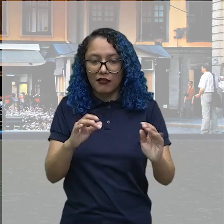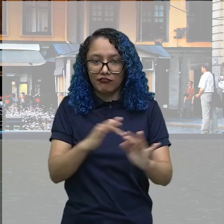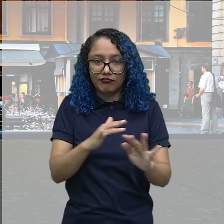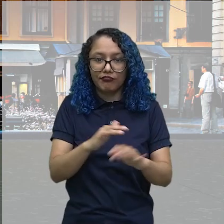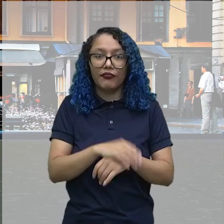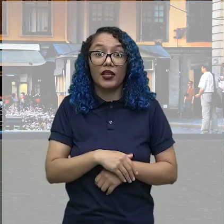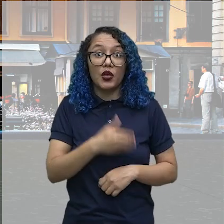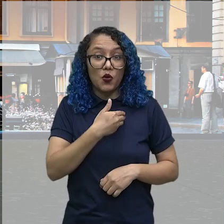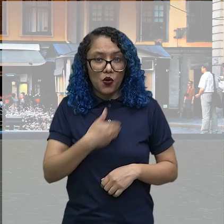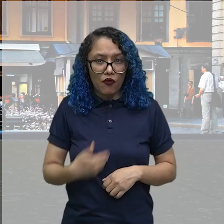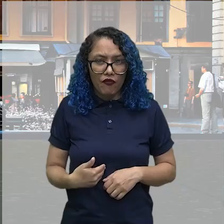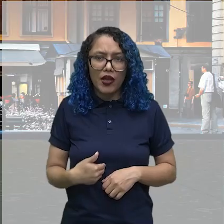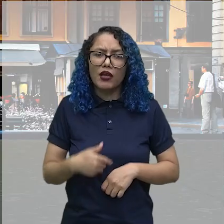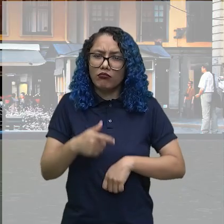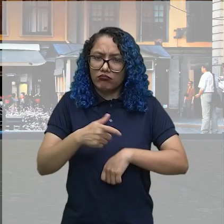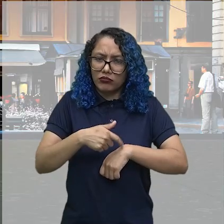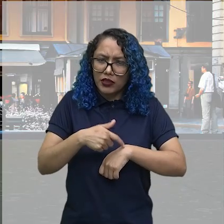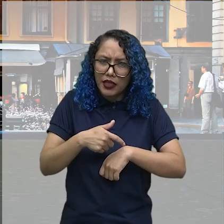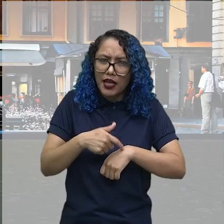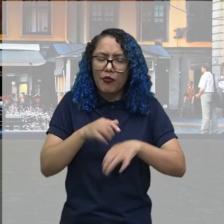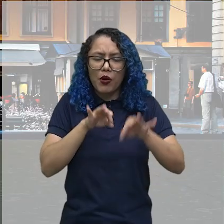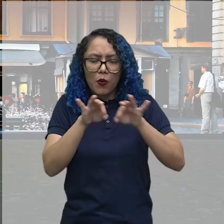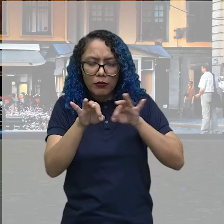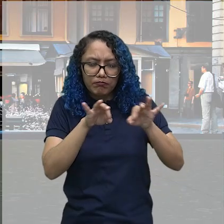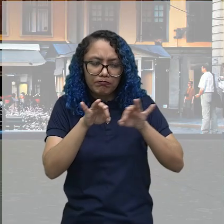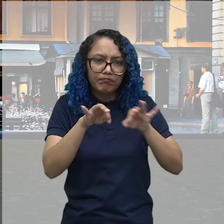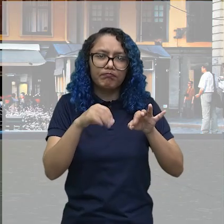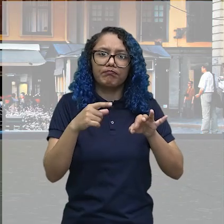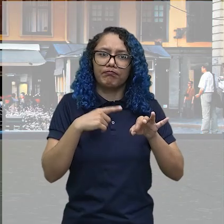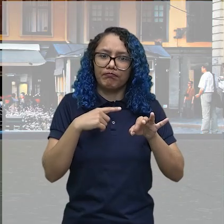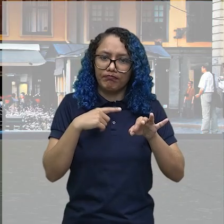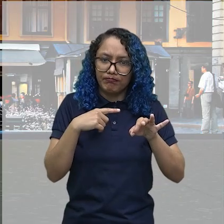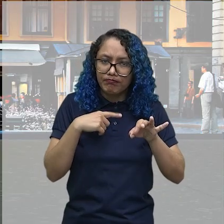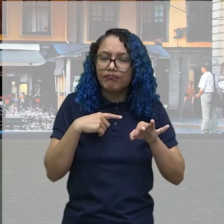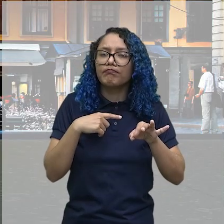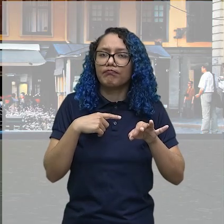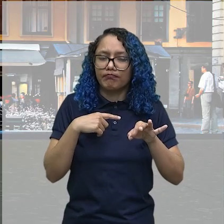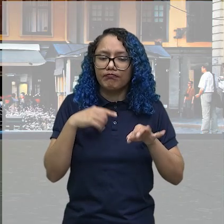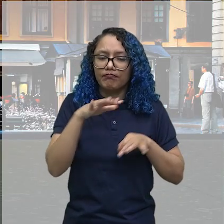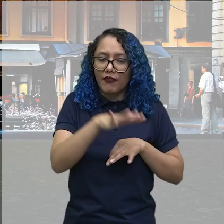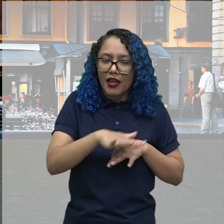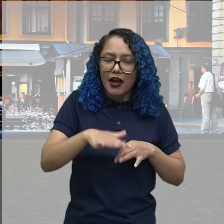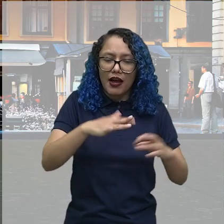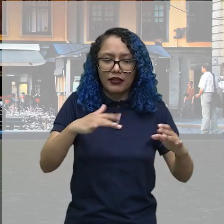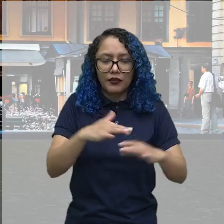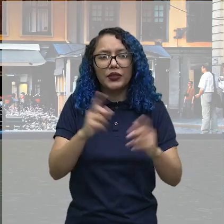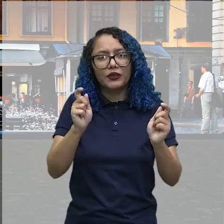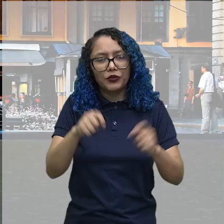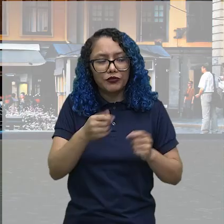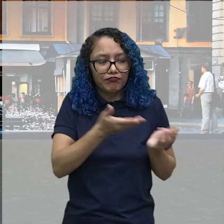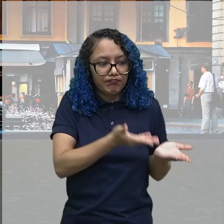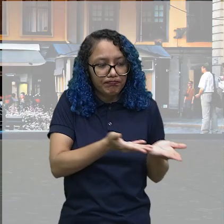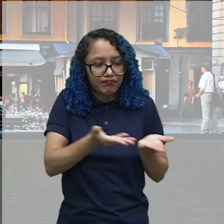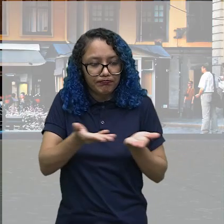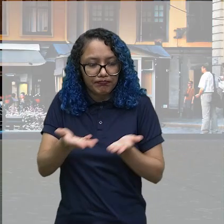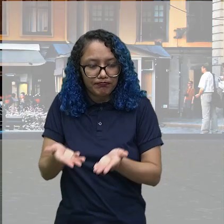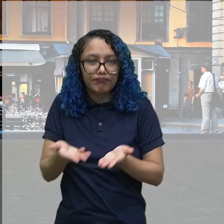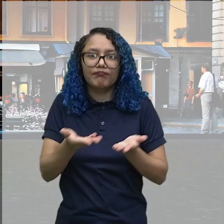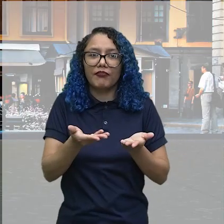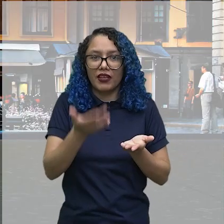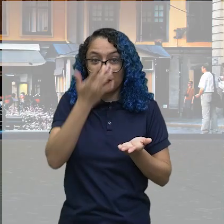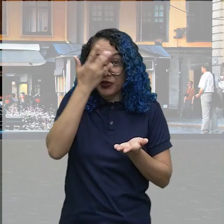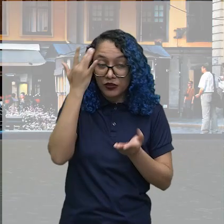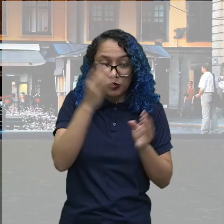teve tempo, prosseguindo, para a gente para se organizar melhor para receber essas pessoas que estavam vindo do campo